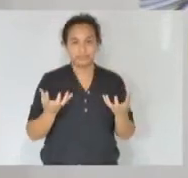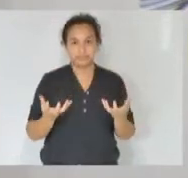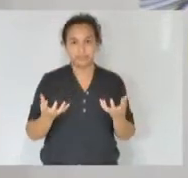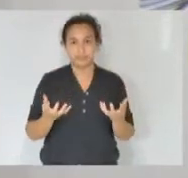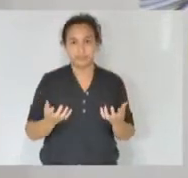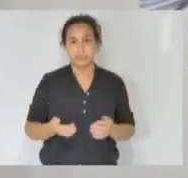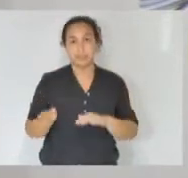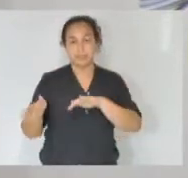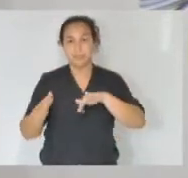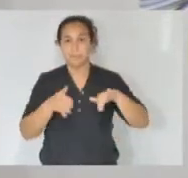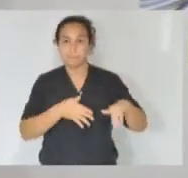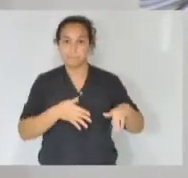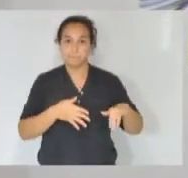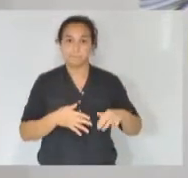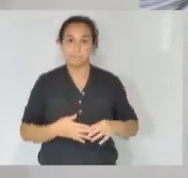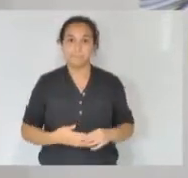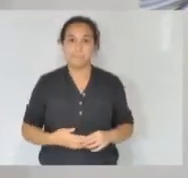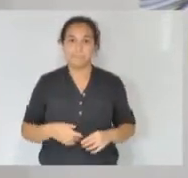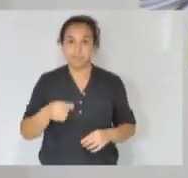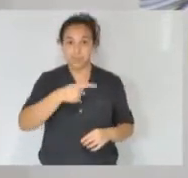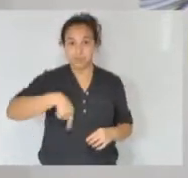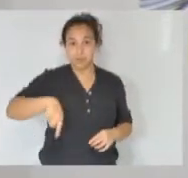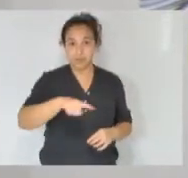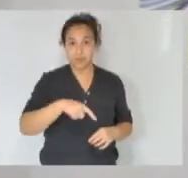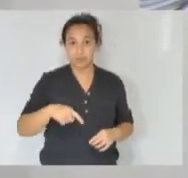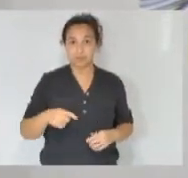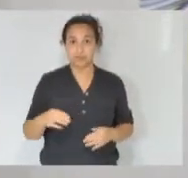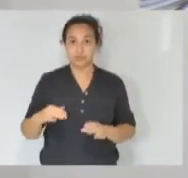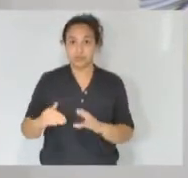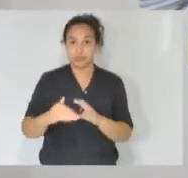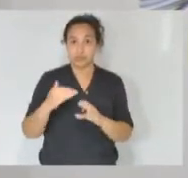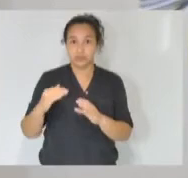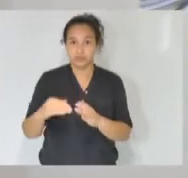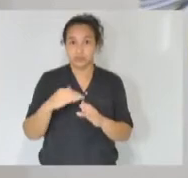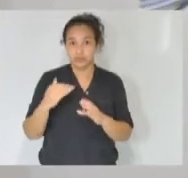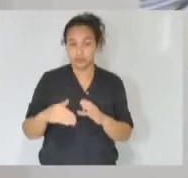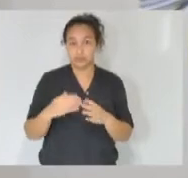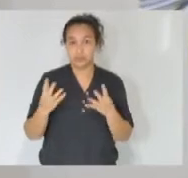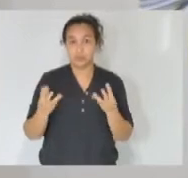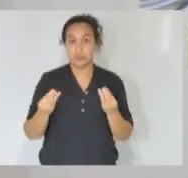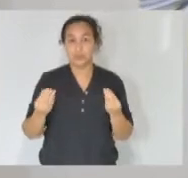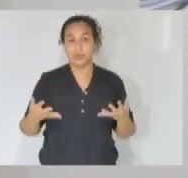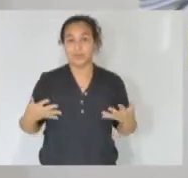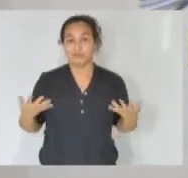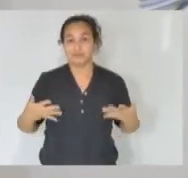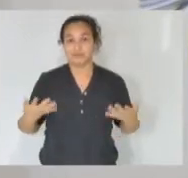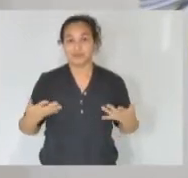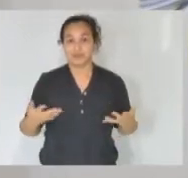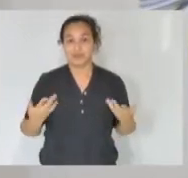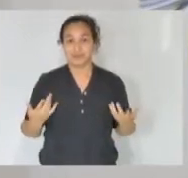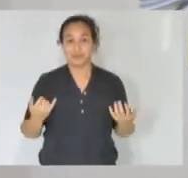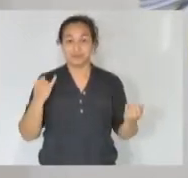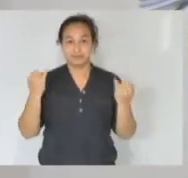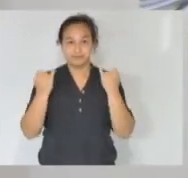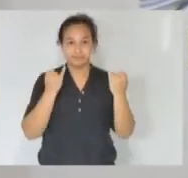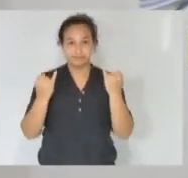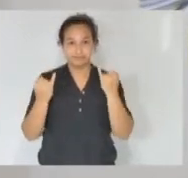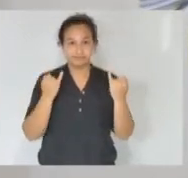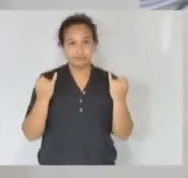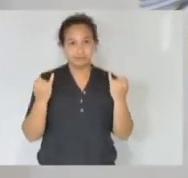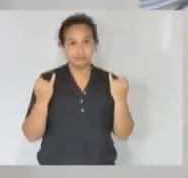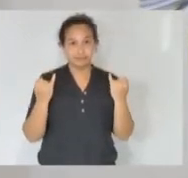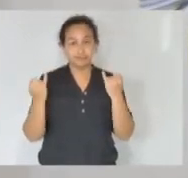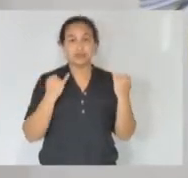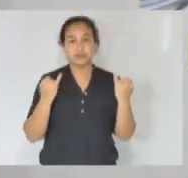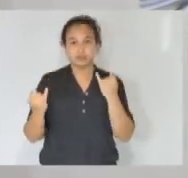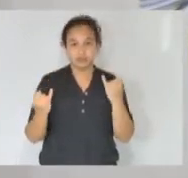lado, nós recebemos com muita alegria a notícia, a